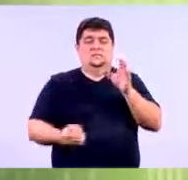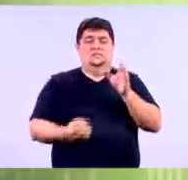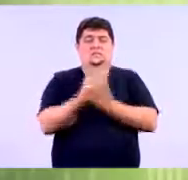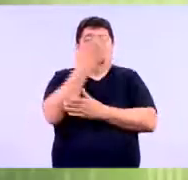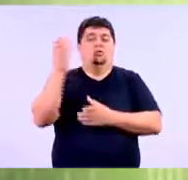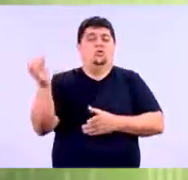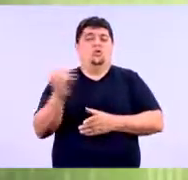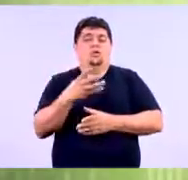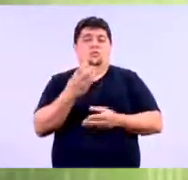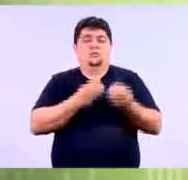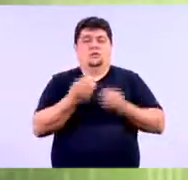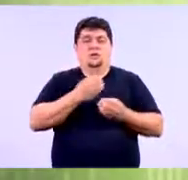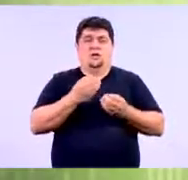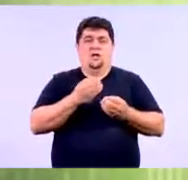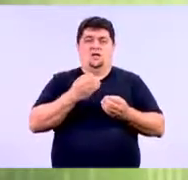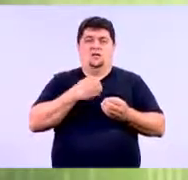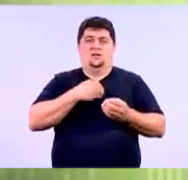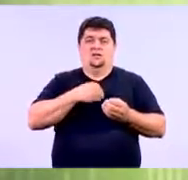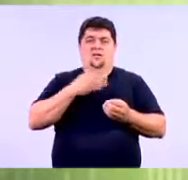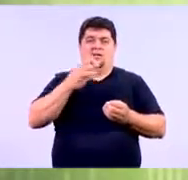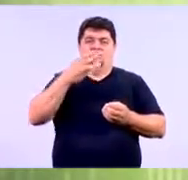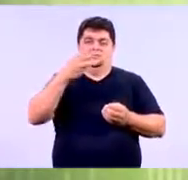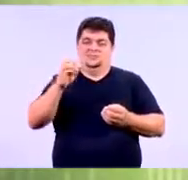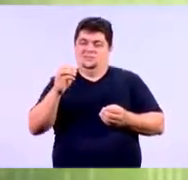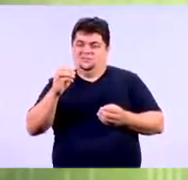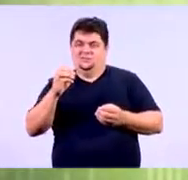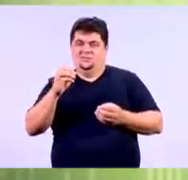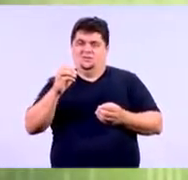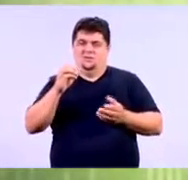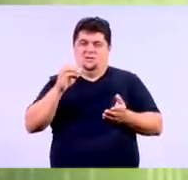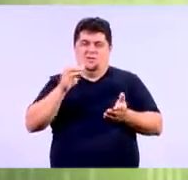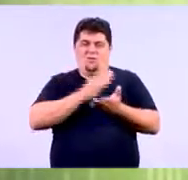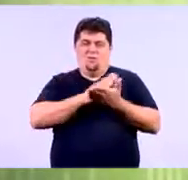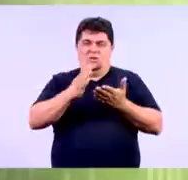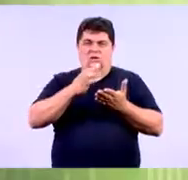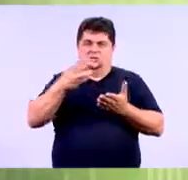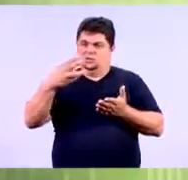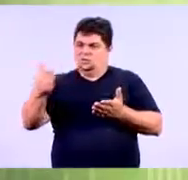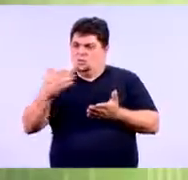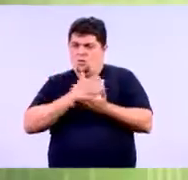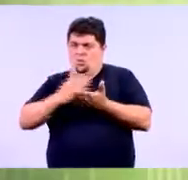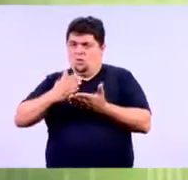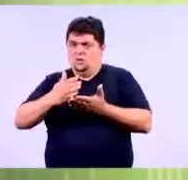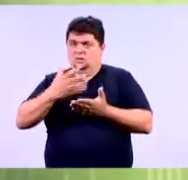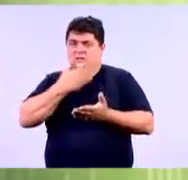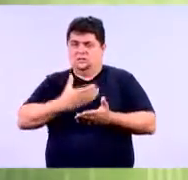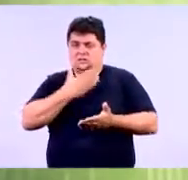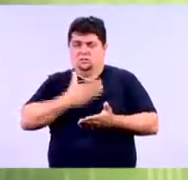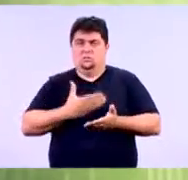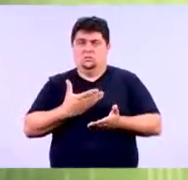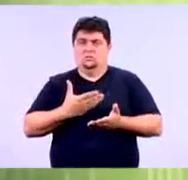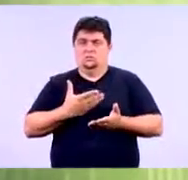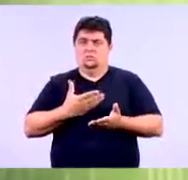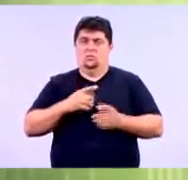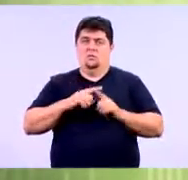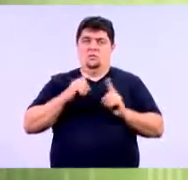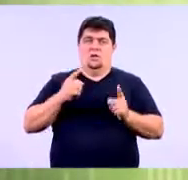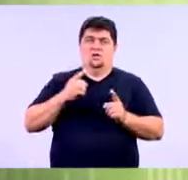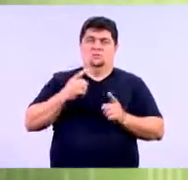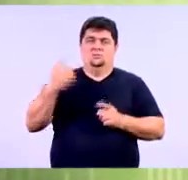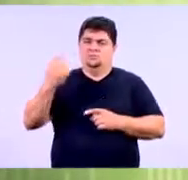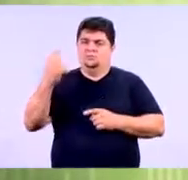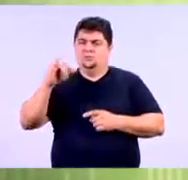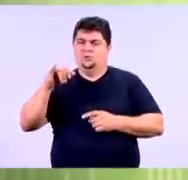é publicada no dia 30 e entra em vigência no dia 31 de dezembro. E no dia